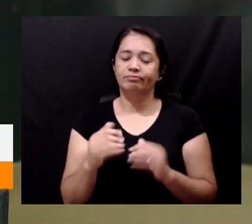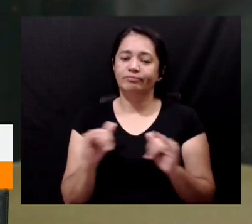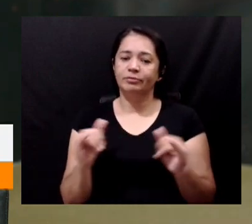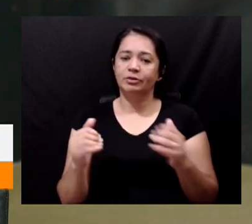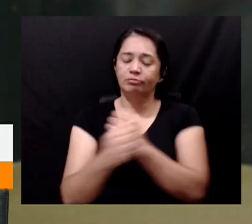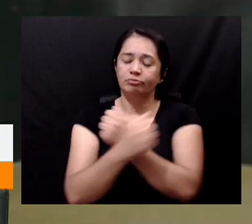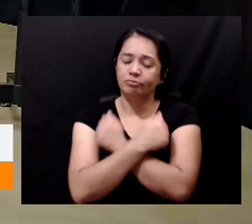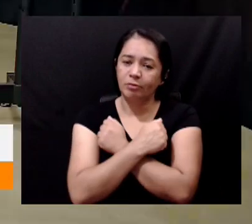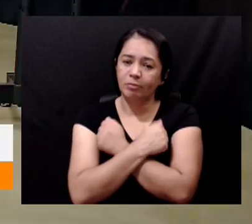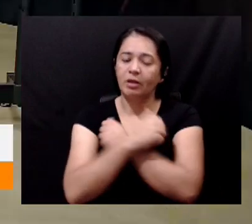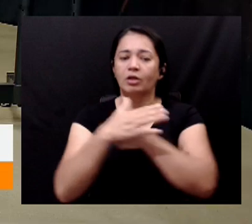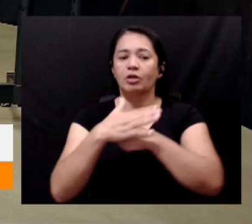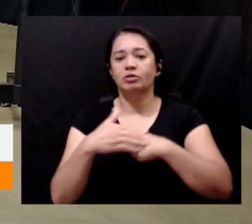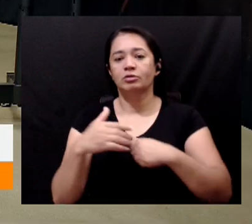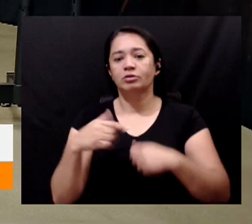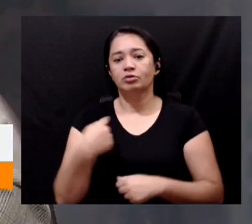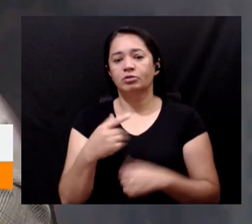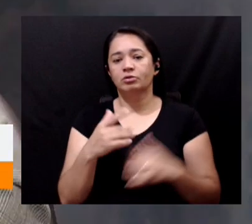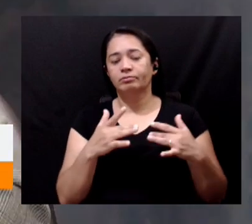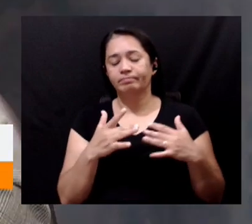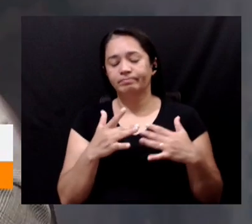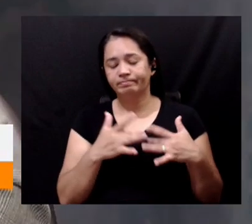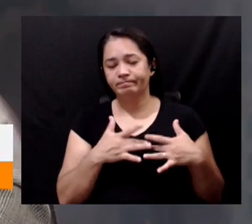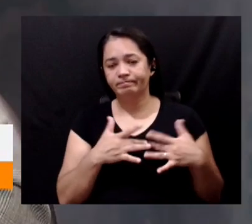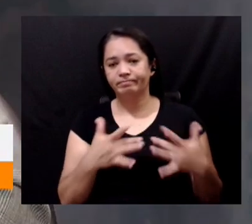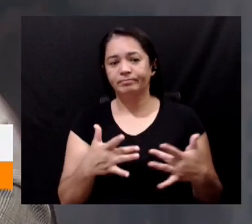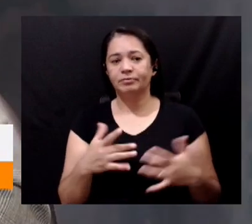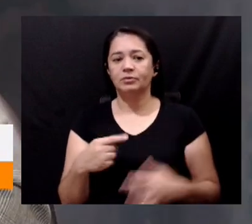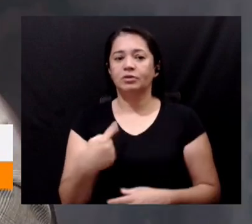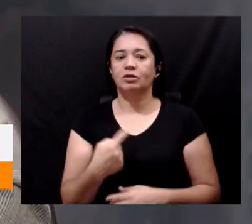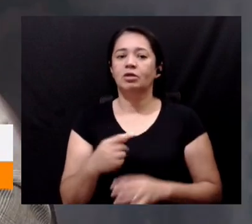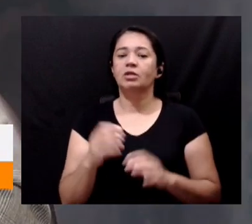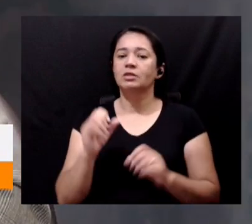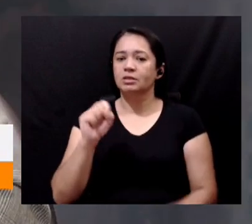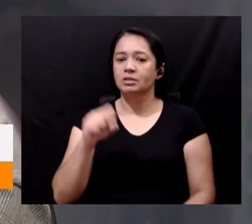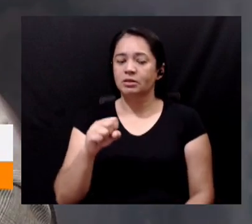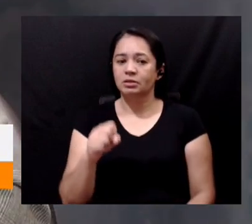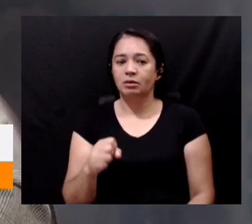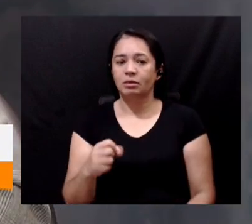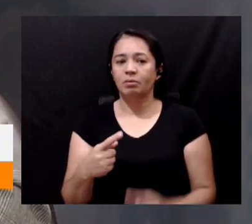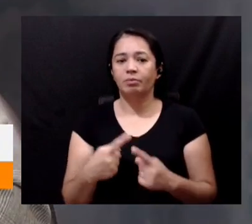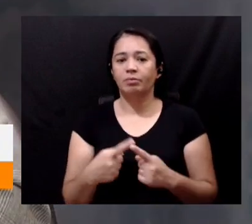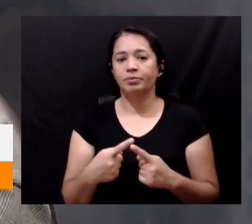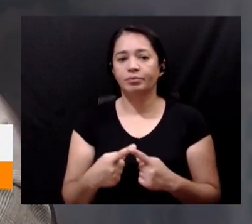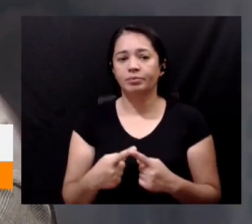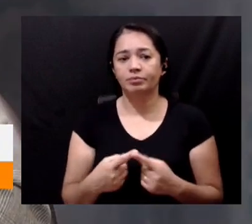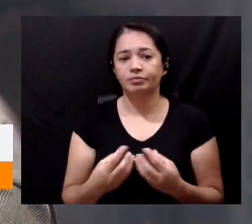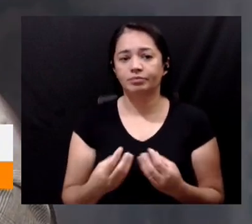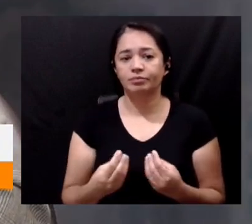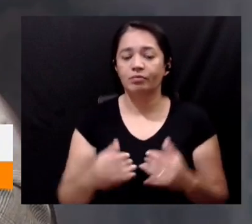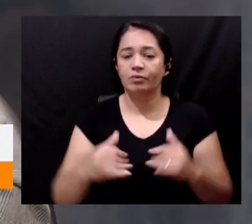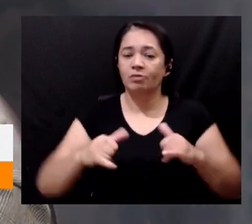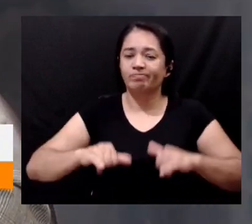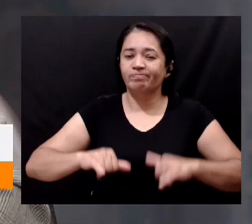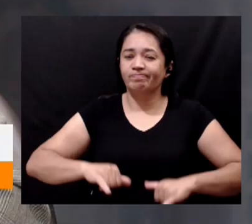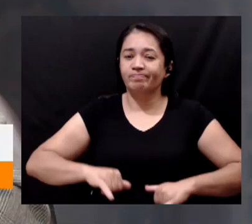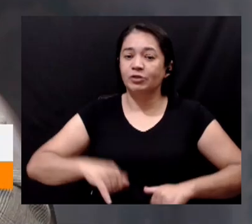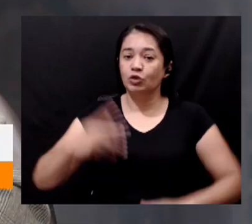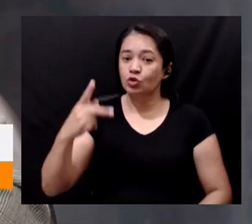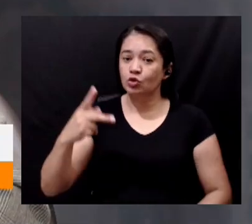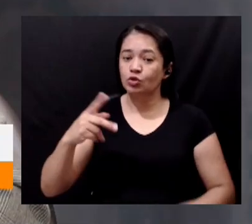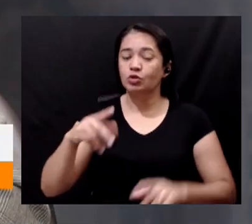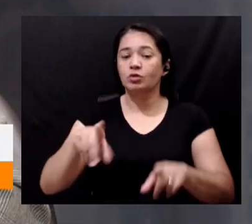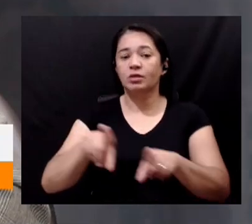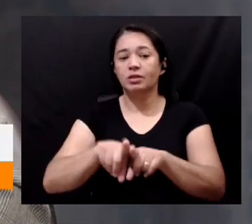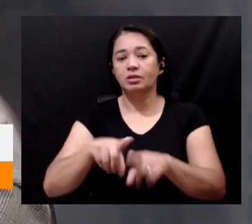nossos sentimentos. Sim, Vanessa, a gente deixa assim, é é uma dor sua e de todos nós, né,